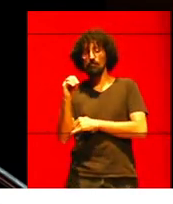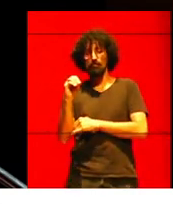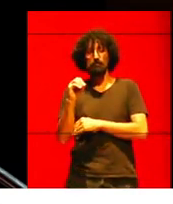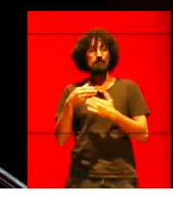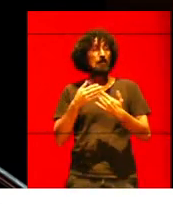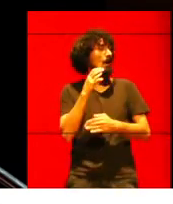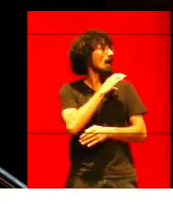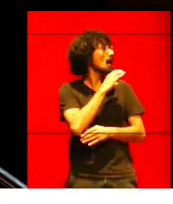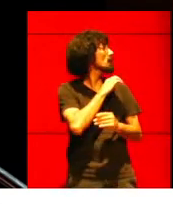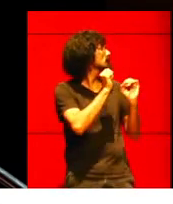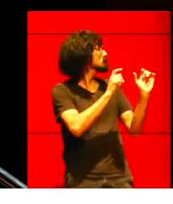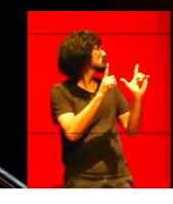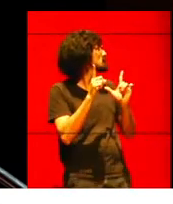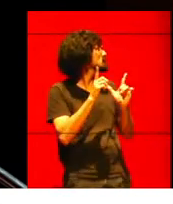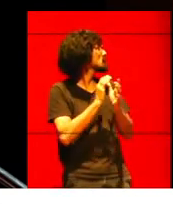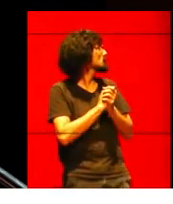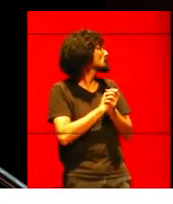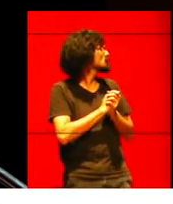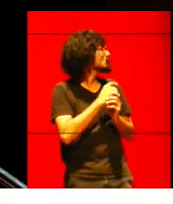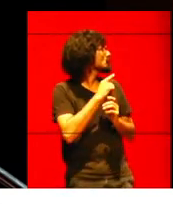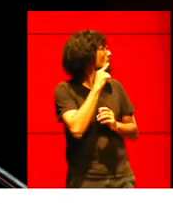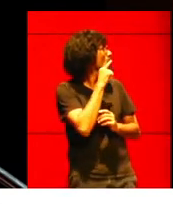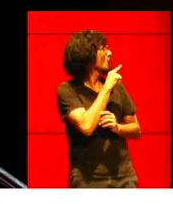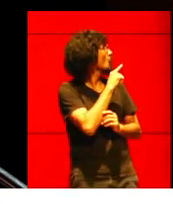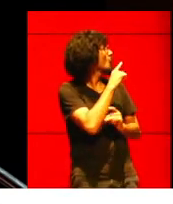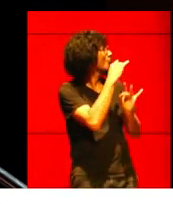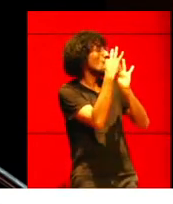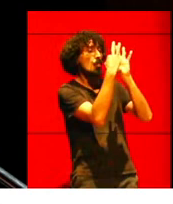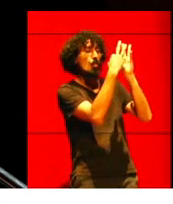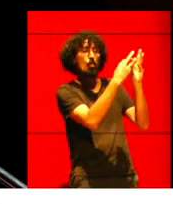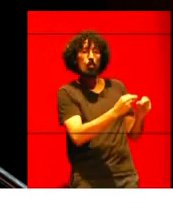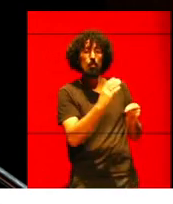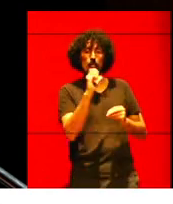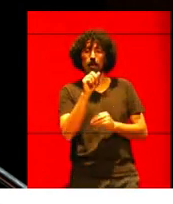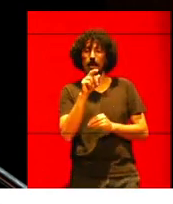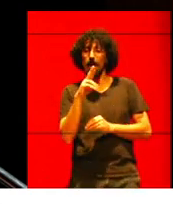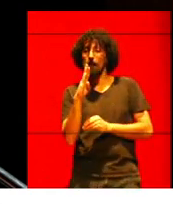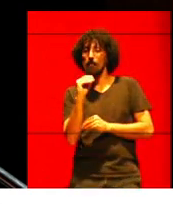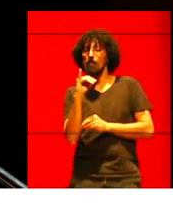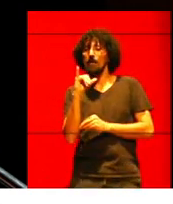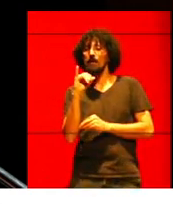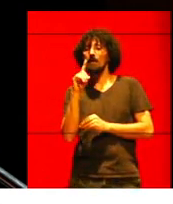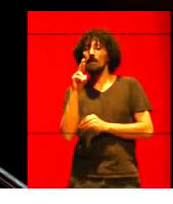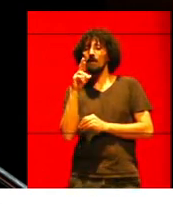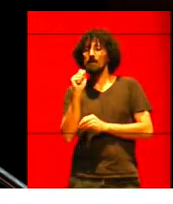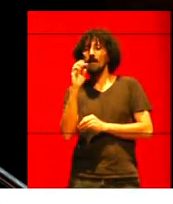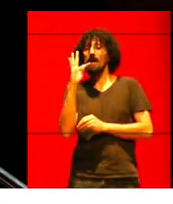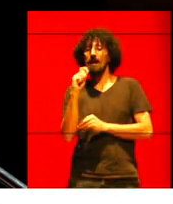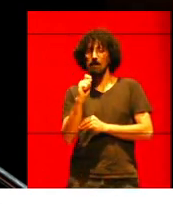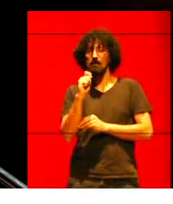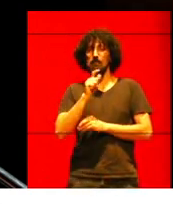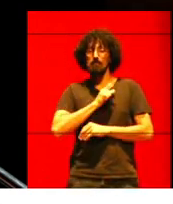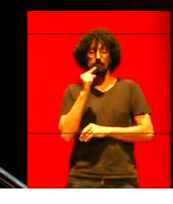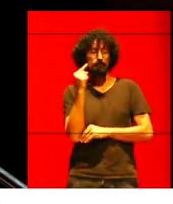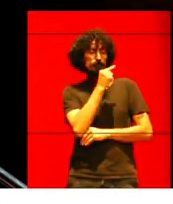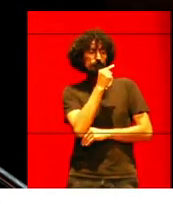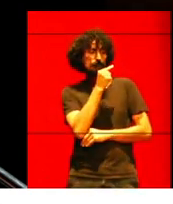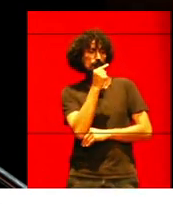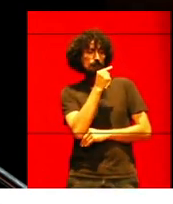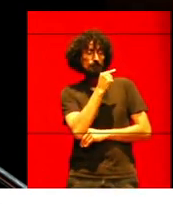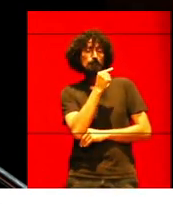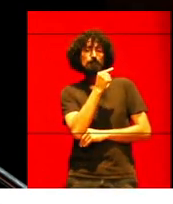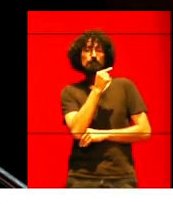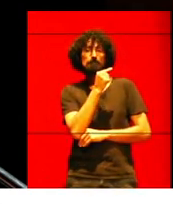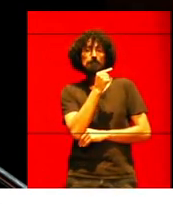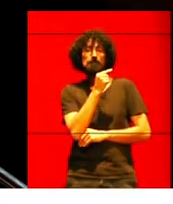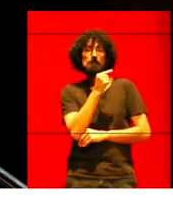Rapidinho, não passa. Pessoal, todos esses carboidratos, amido, glicogênio, celulose, quitina, são